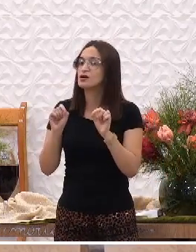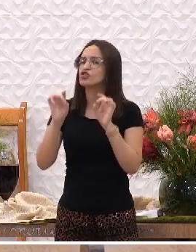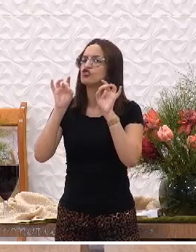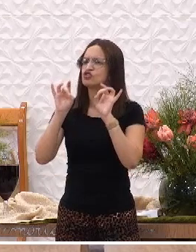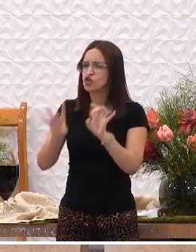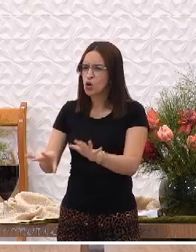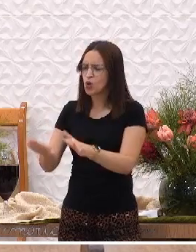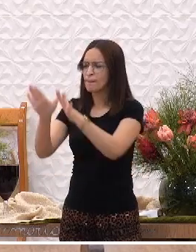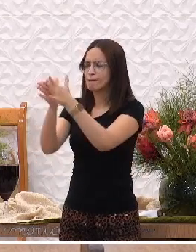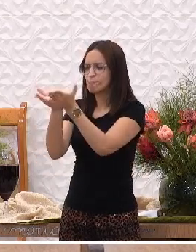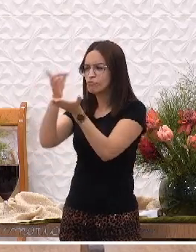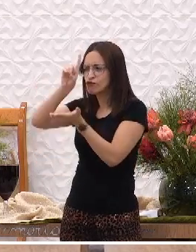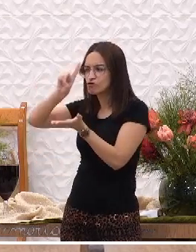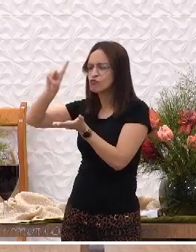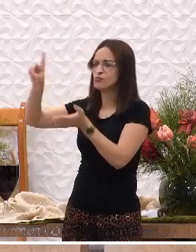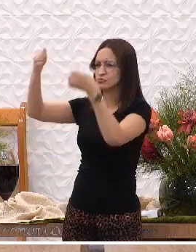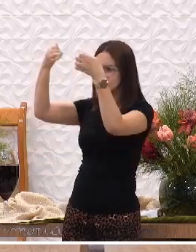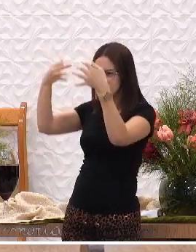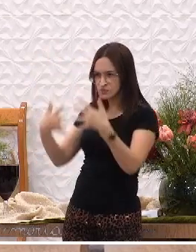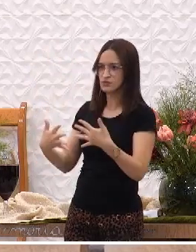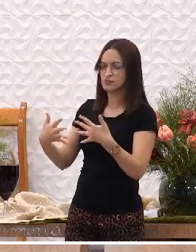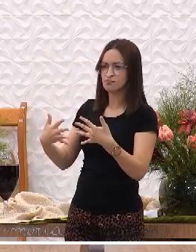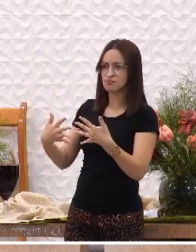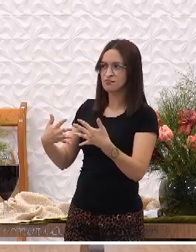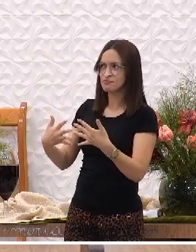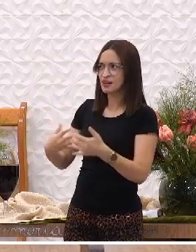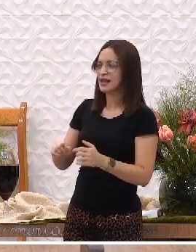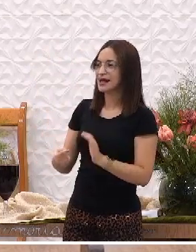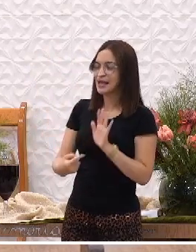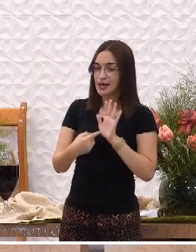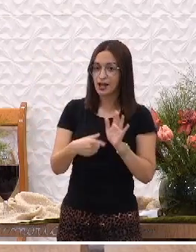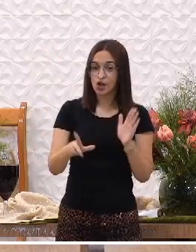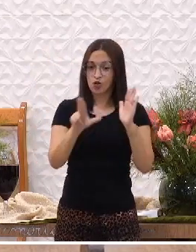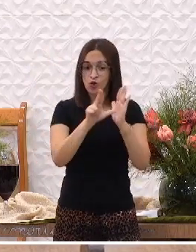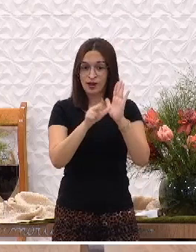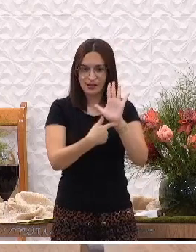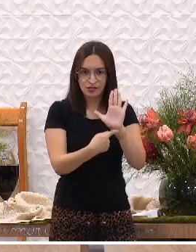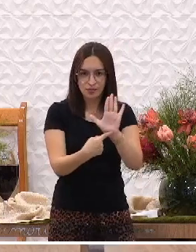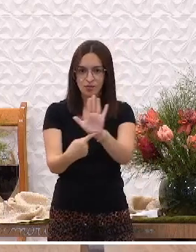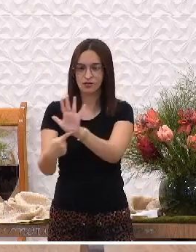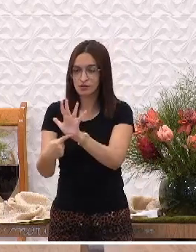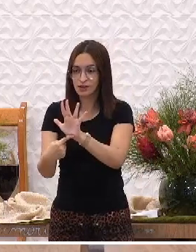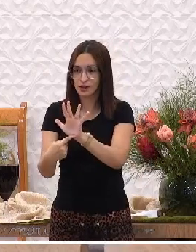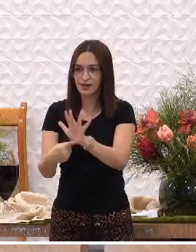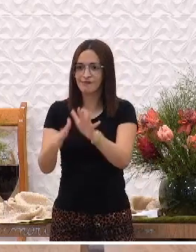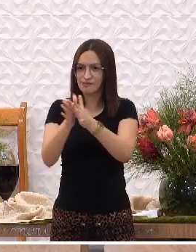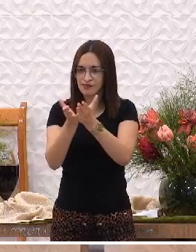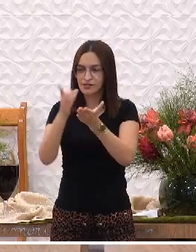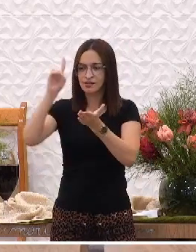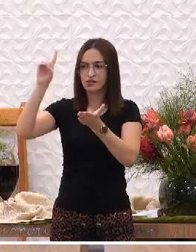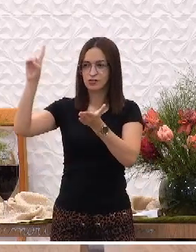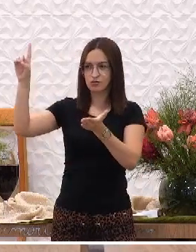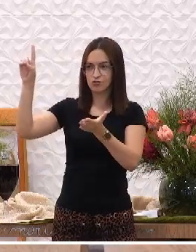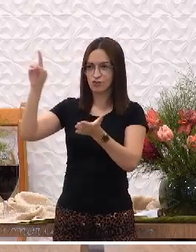ele ensina que a Escritura é a autoridade suprema em matéria de vida e de fé, e também que as Escrituras são o